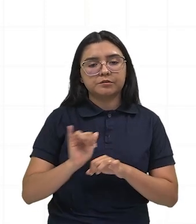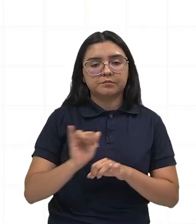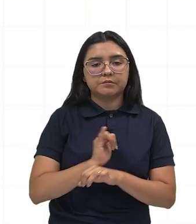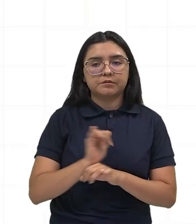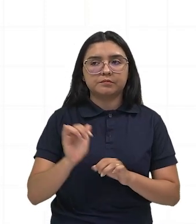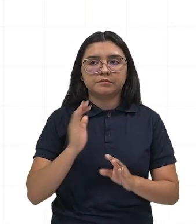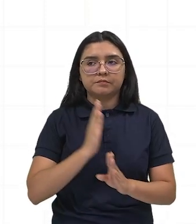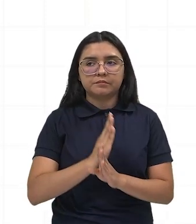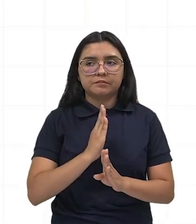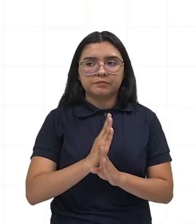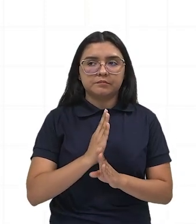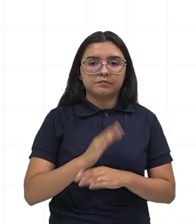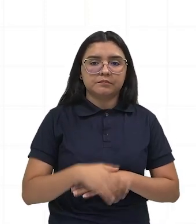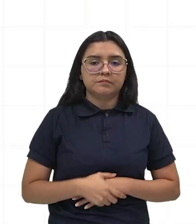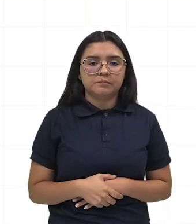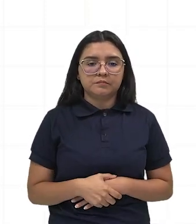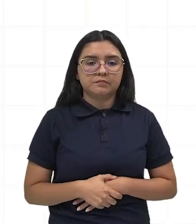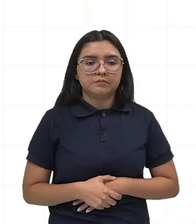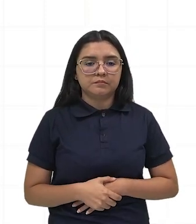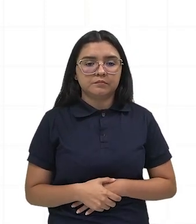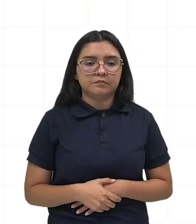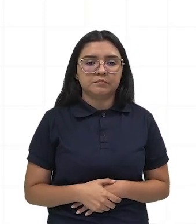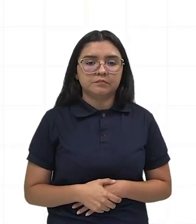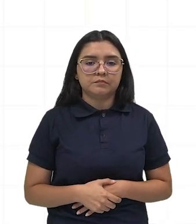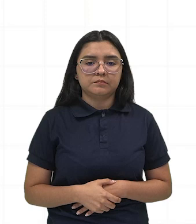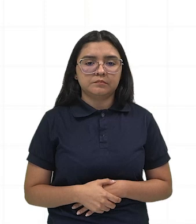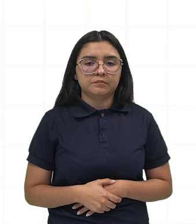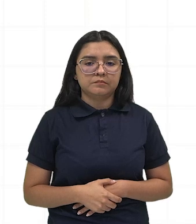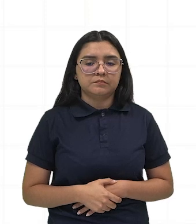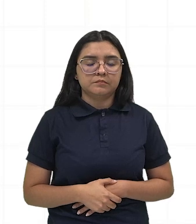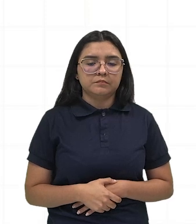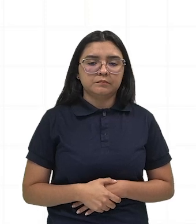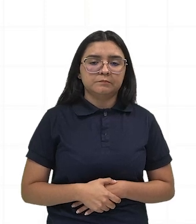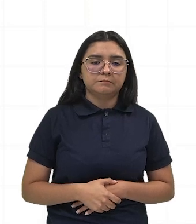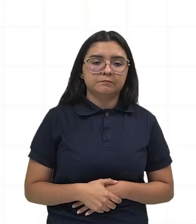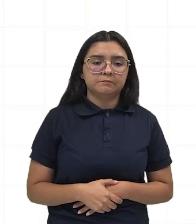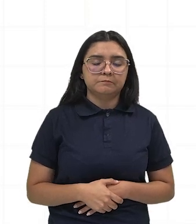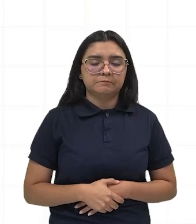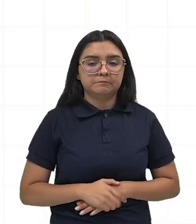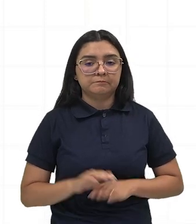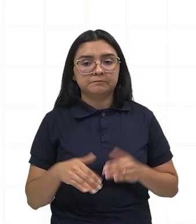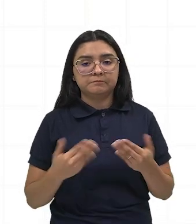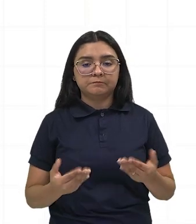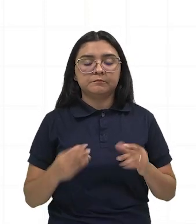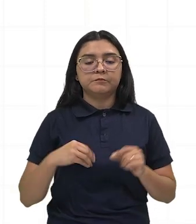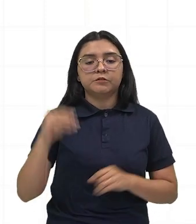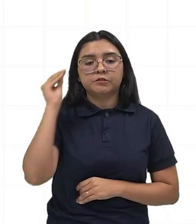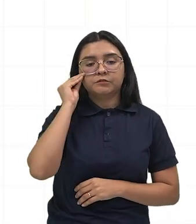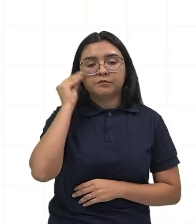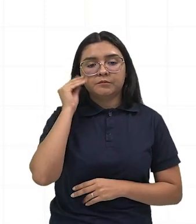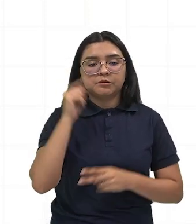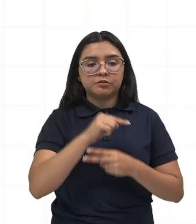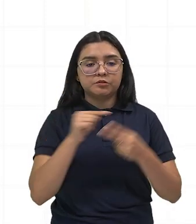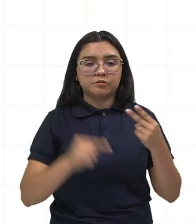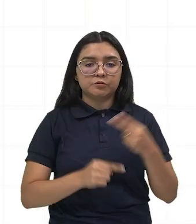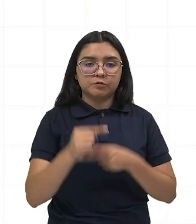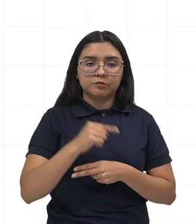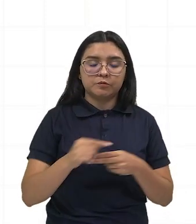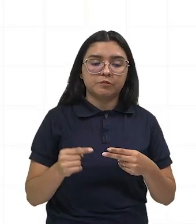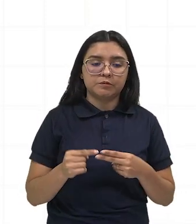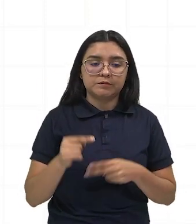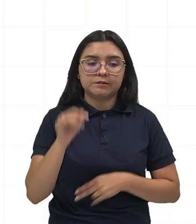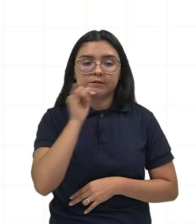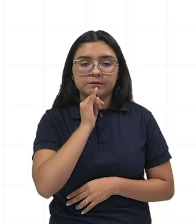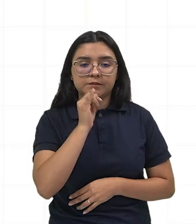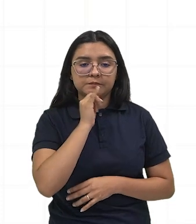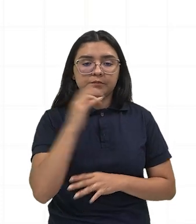interpretação da questão, beleza? Então nós vimos essas duas situações. Primeira coisa,